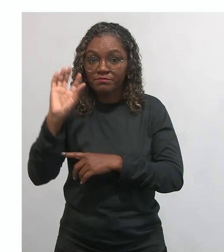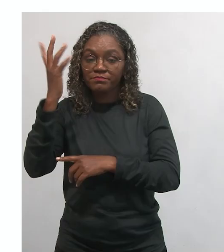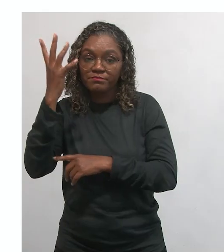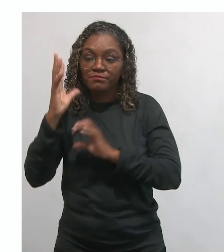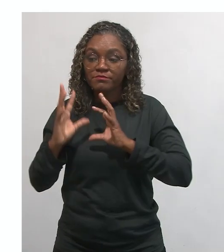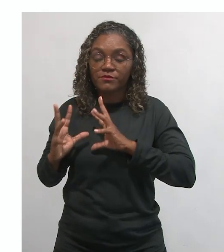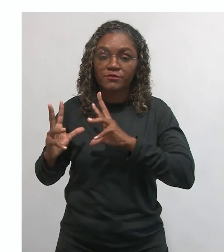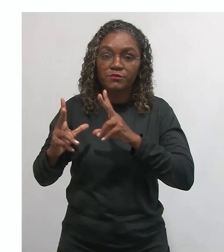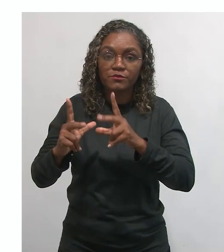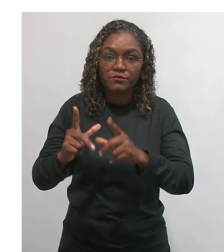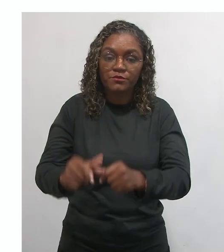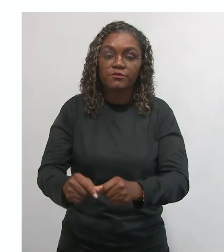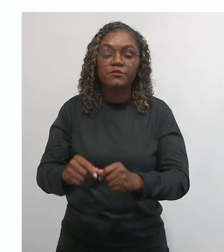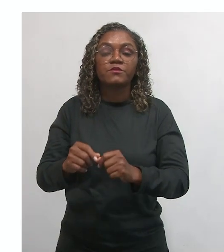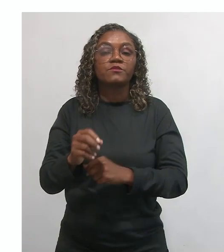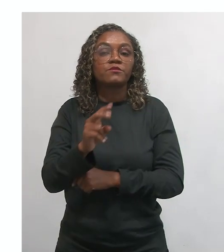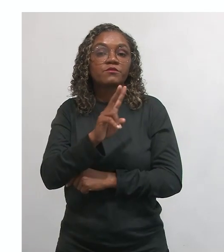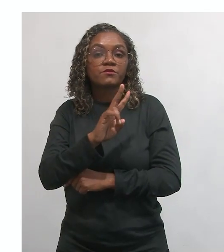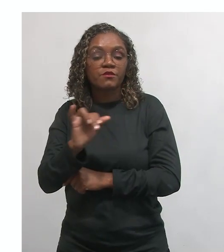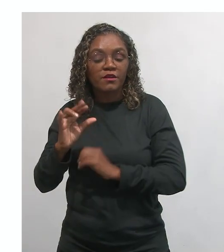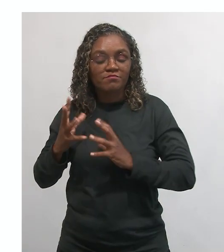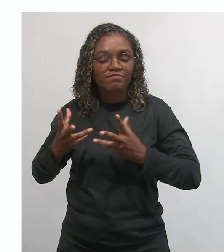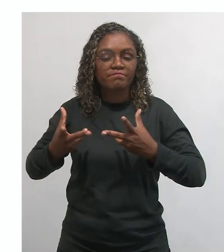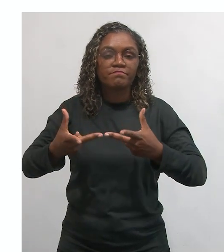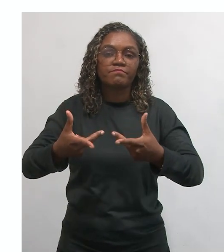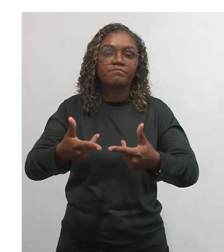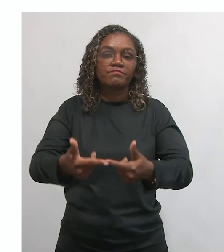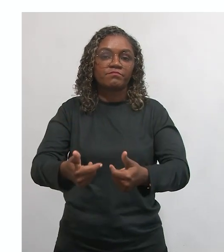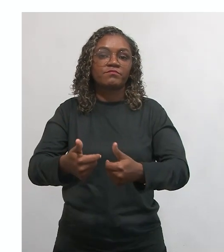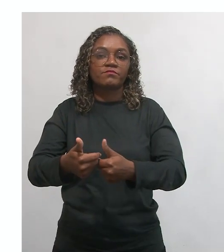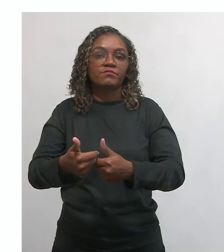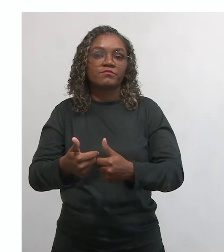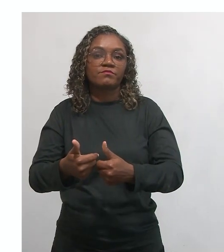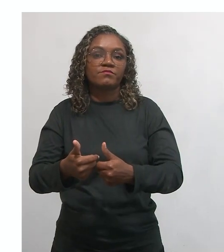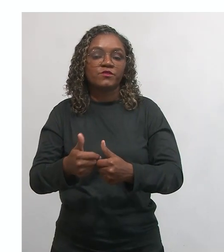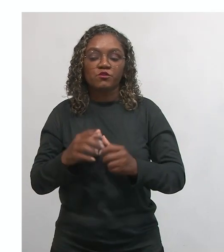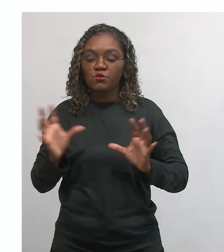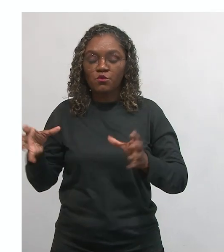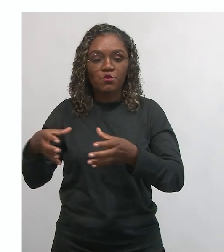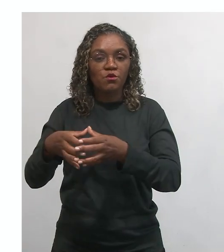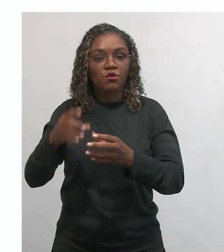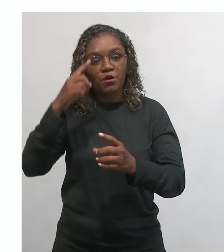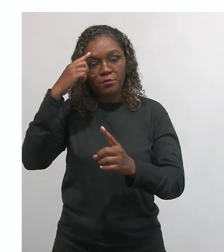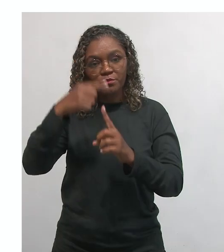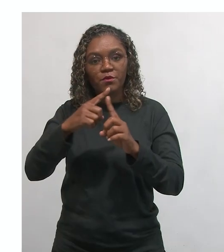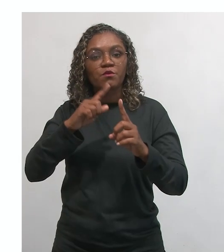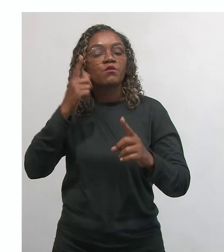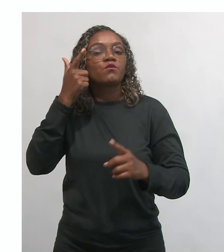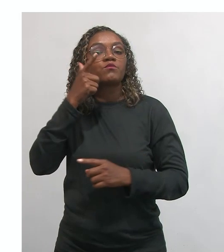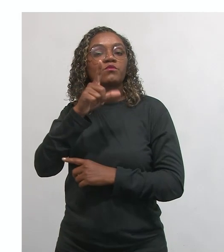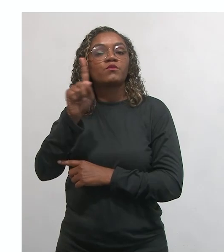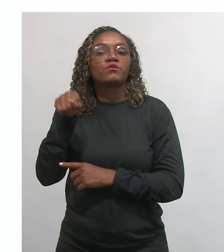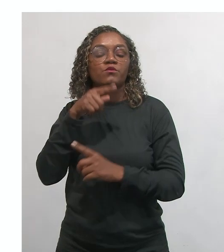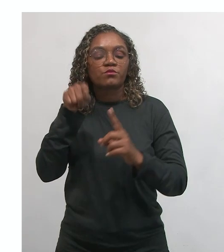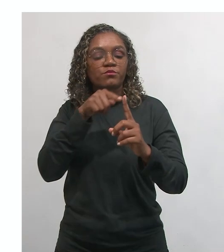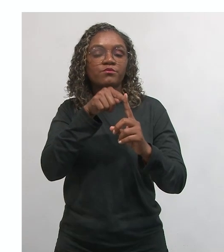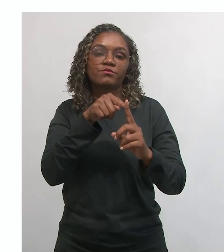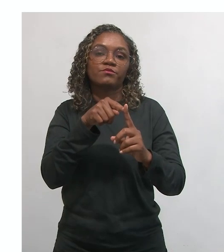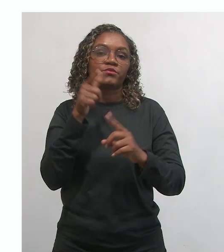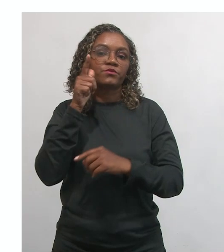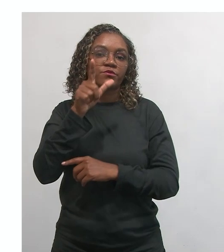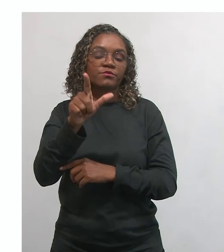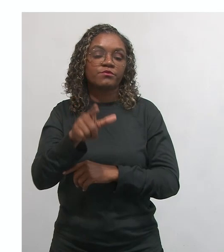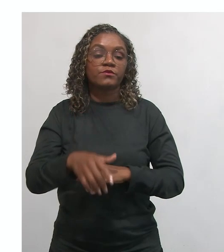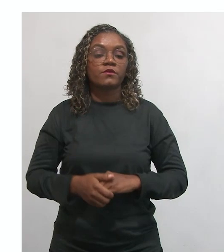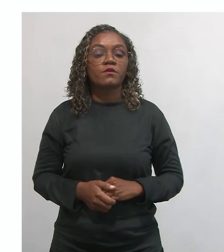de uma ação que vai fazer efeitos de qualidade para uma vontade coletiva. E